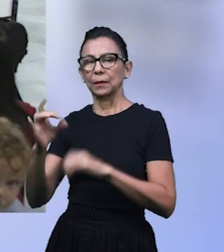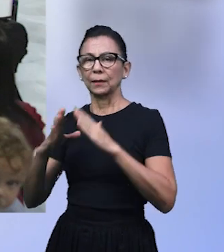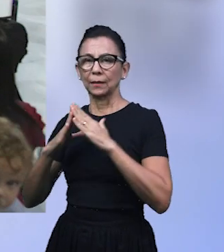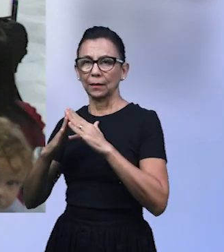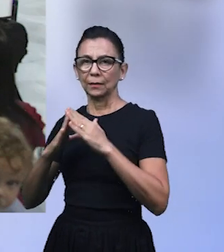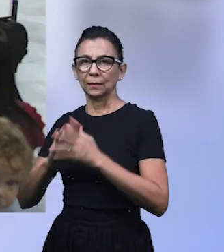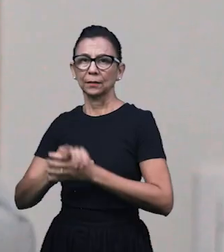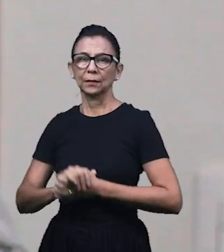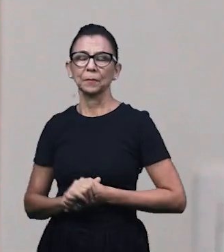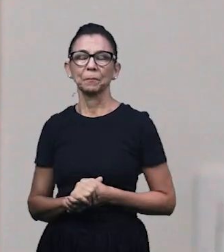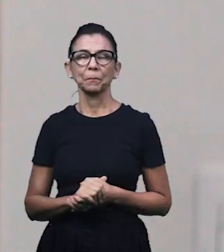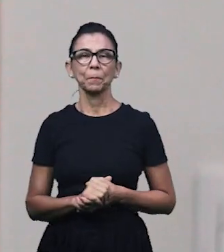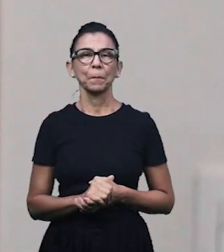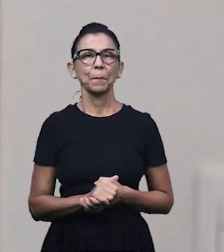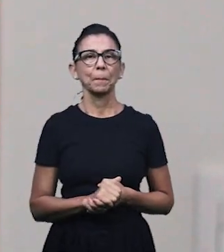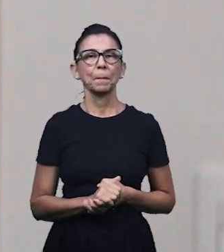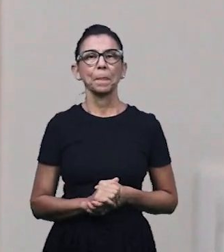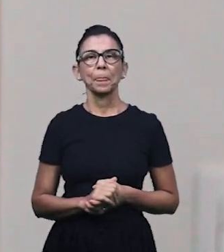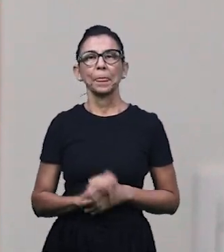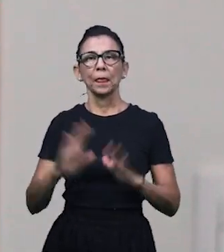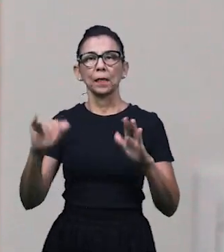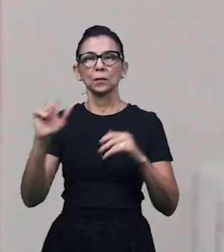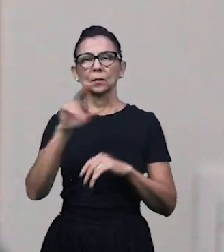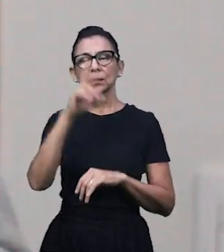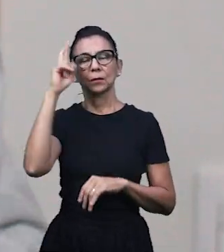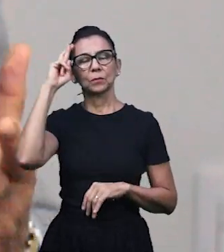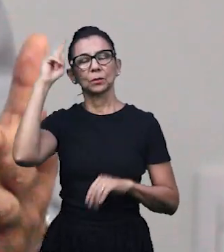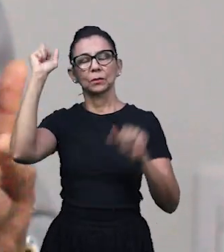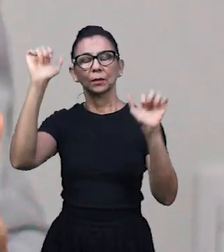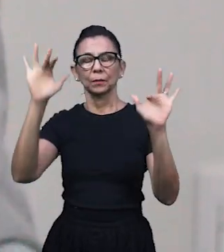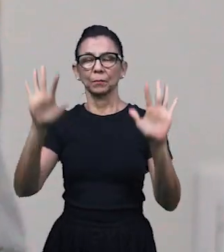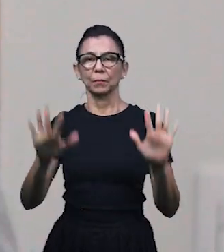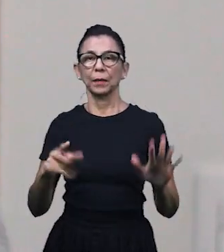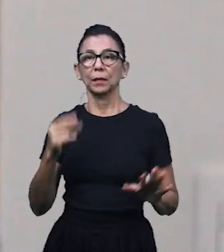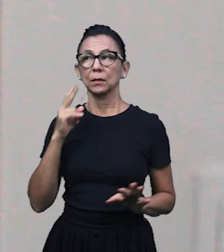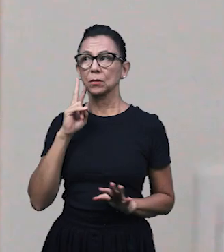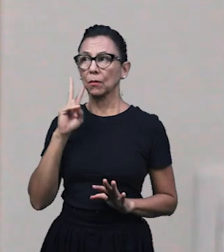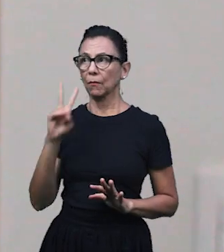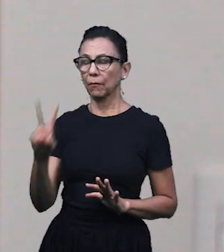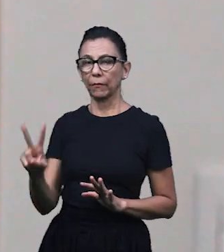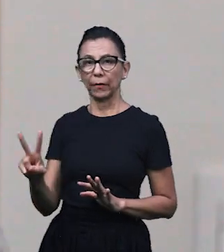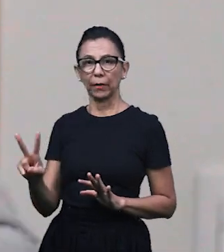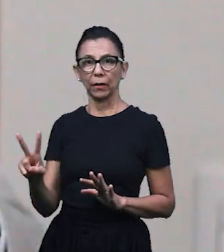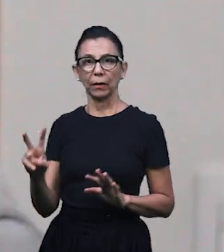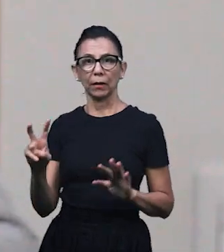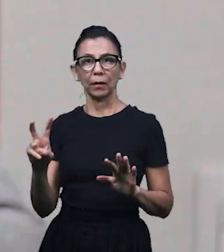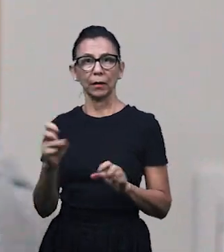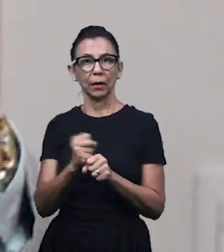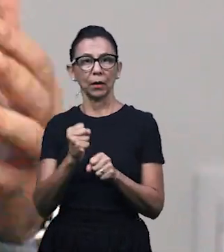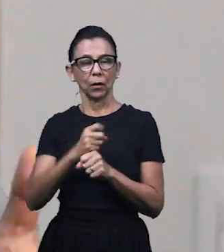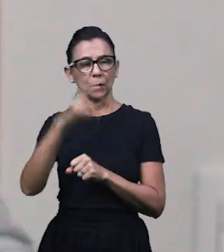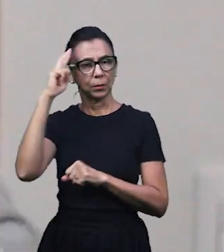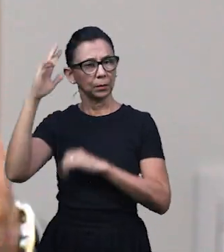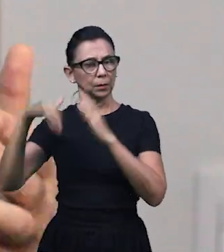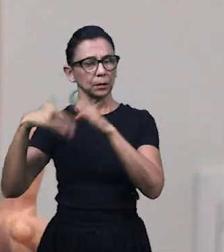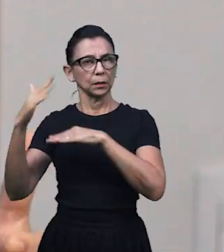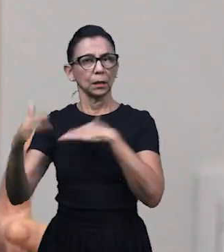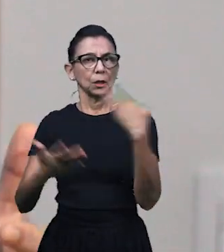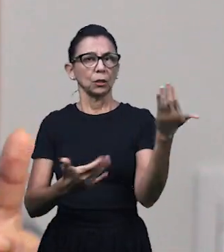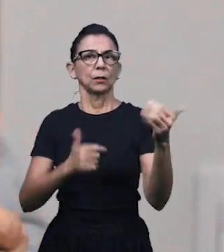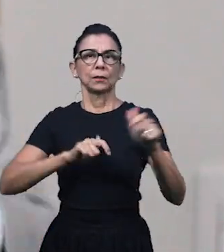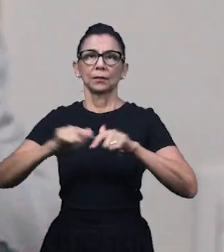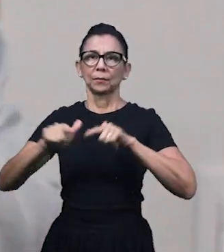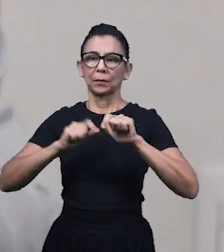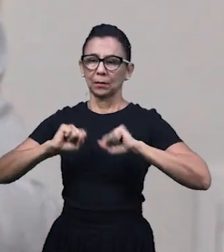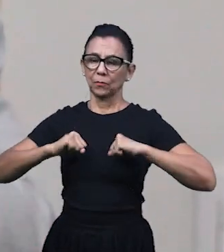em breve ele virá. Obrigado, Carol. Louvado seja o nome do Senhor. Que bênção ver a obra do Senhor sendo realizada e os jovens totalmente integrados e